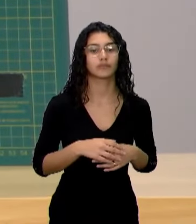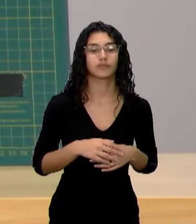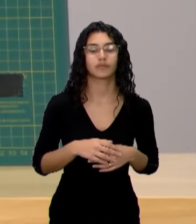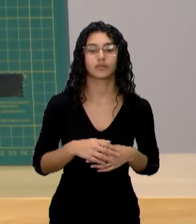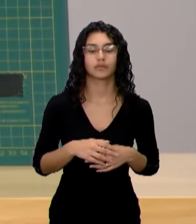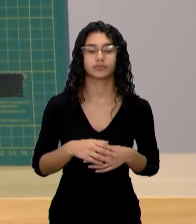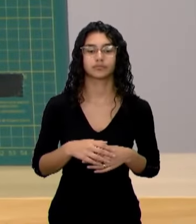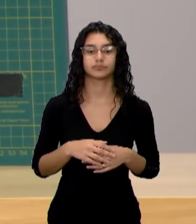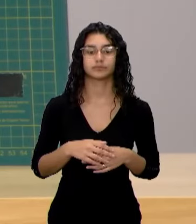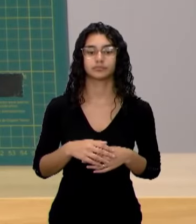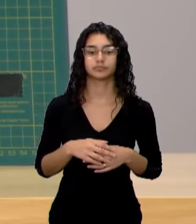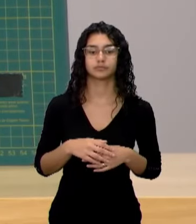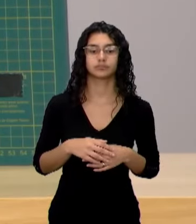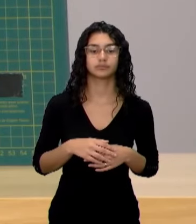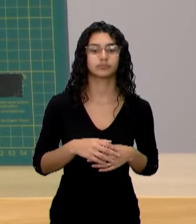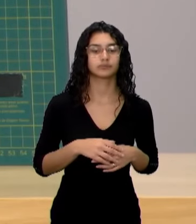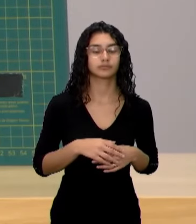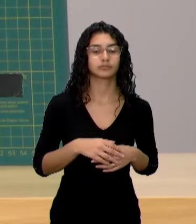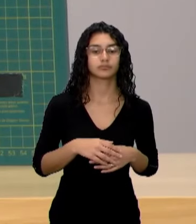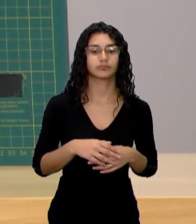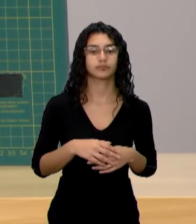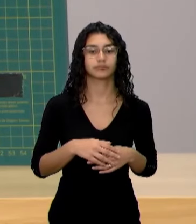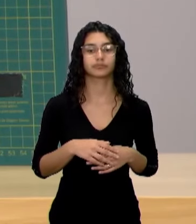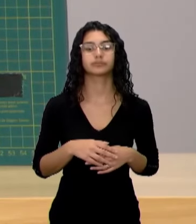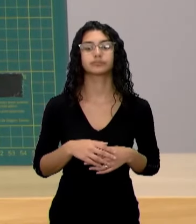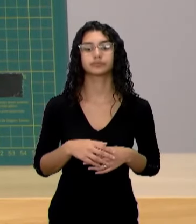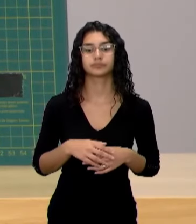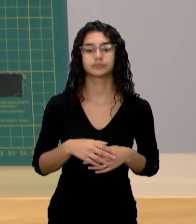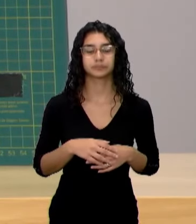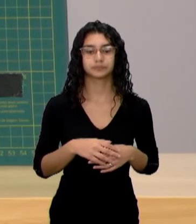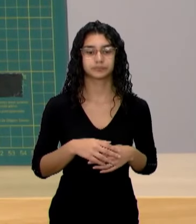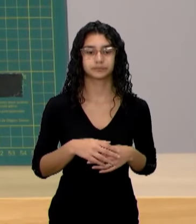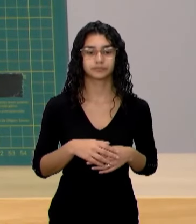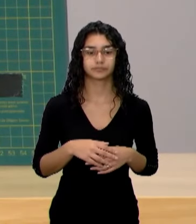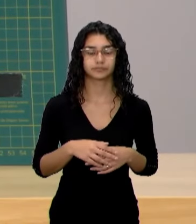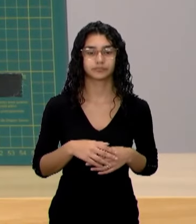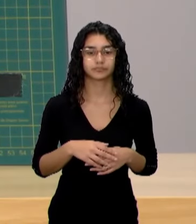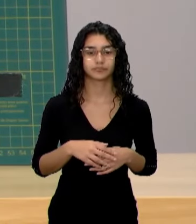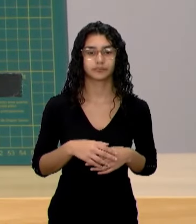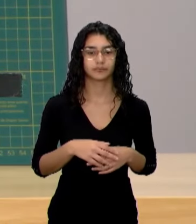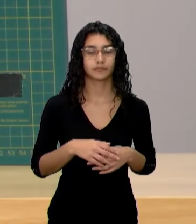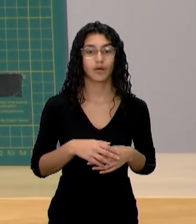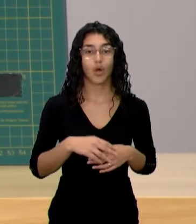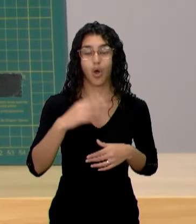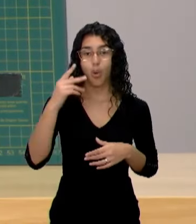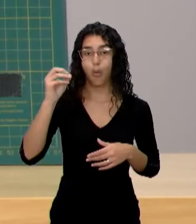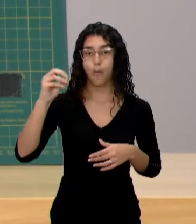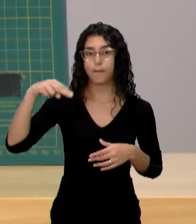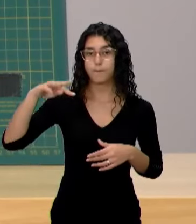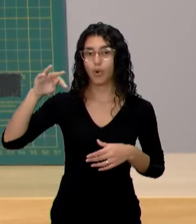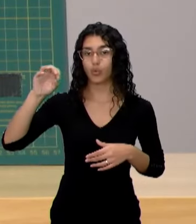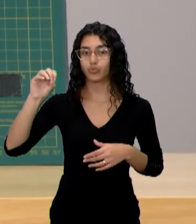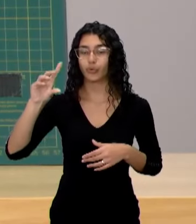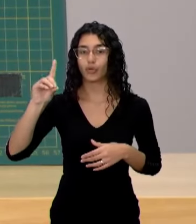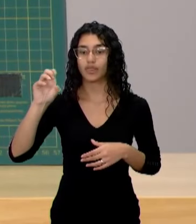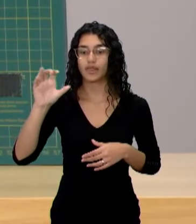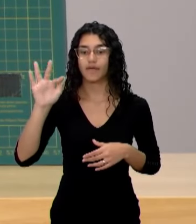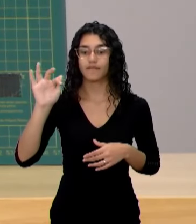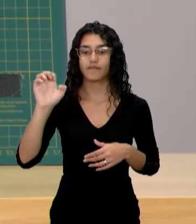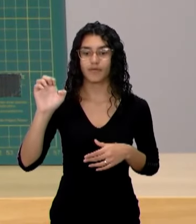Vi? Posiciona ao centro, né? Isso, no que a gente chama de linha de fé, ponto de fé, né? Que o pessoal chama,